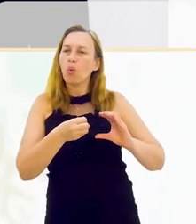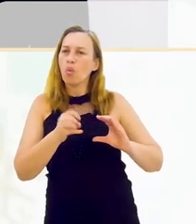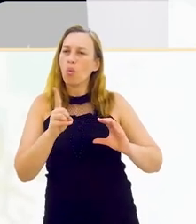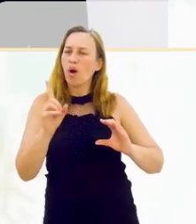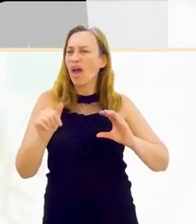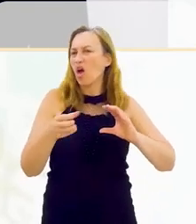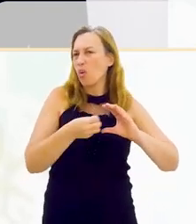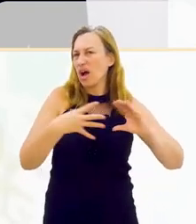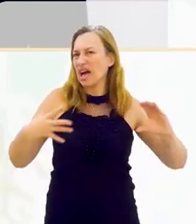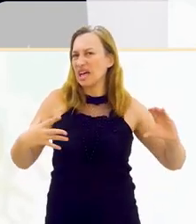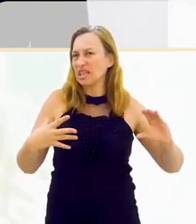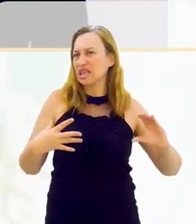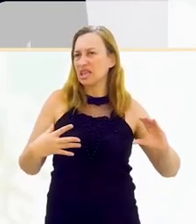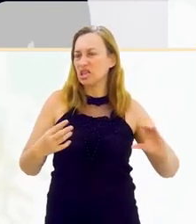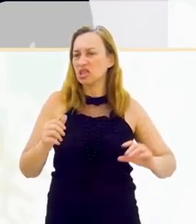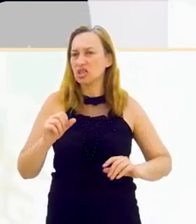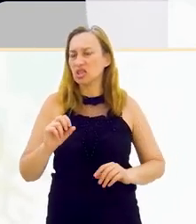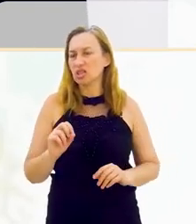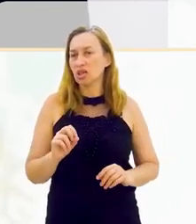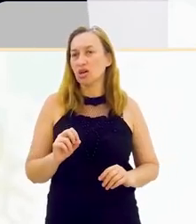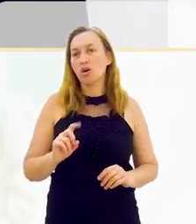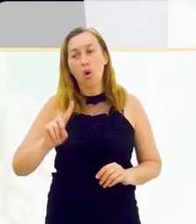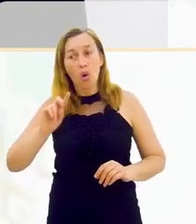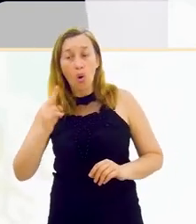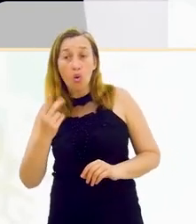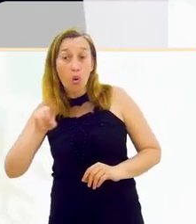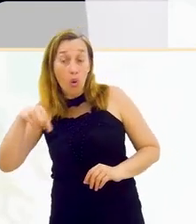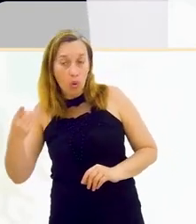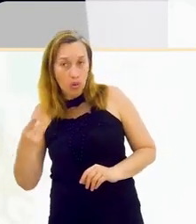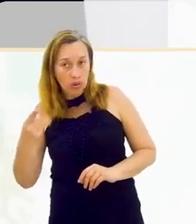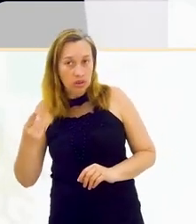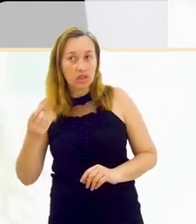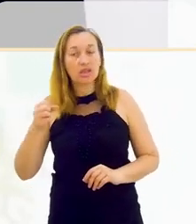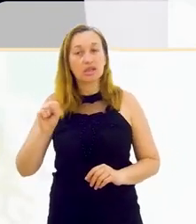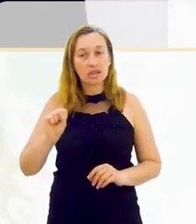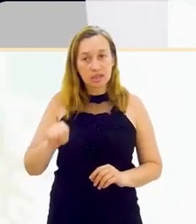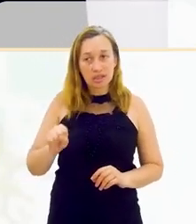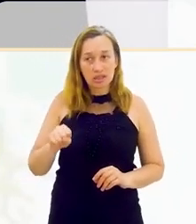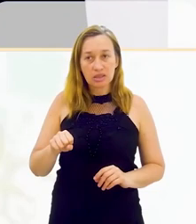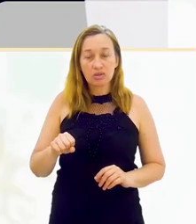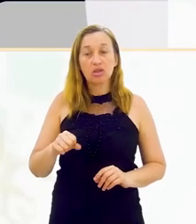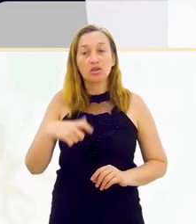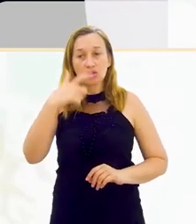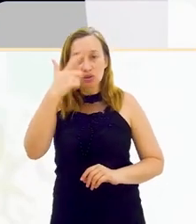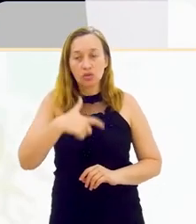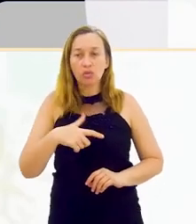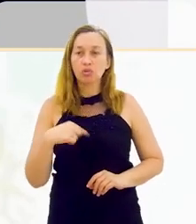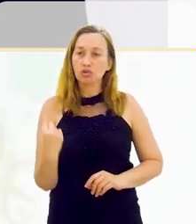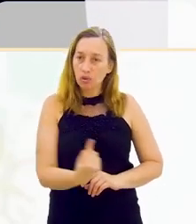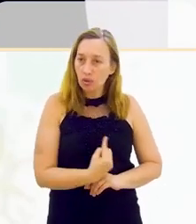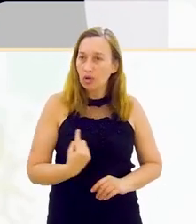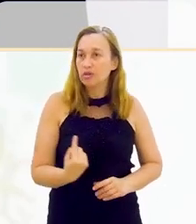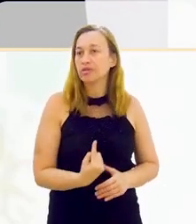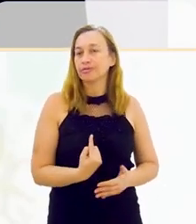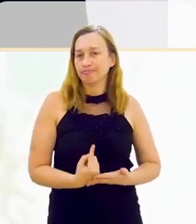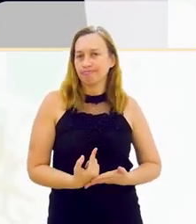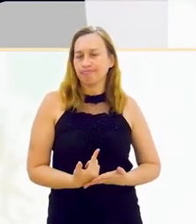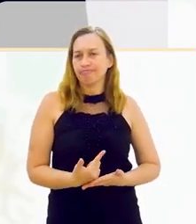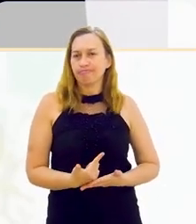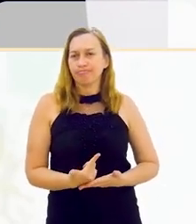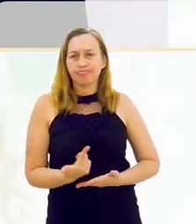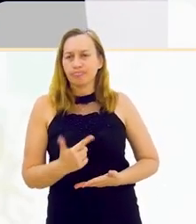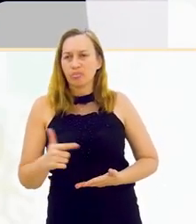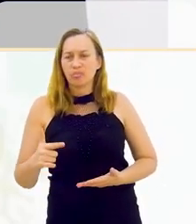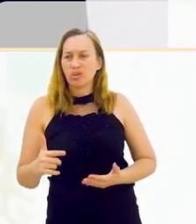uma característica ou outra. É o que a gente é no total e é o que a gente é no separado também. E é isso.